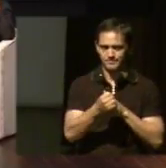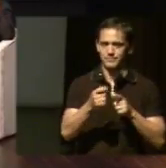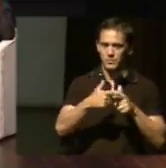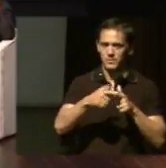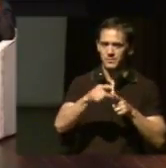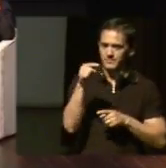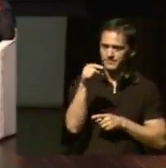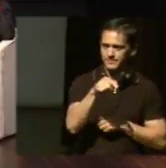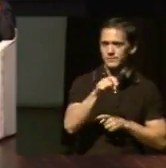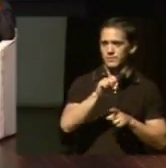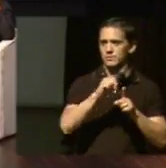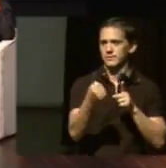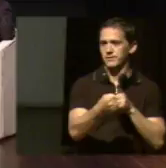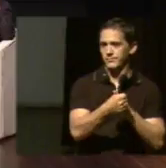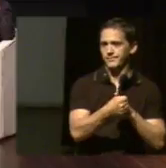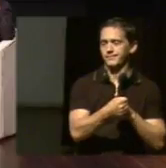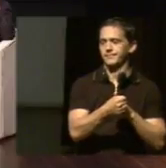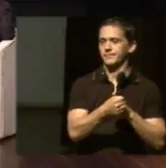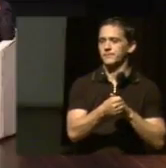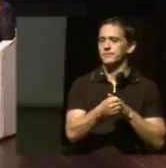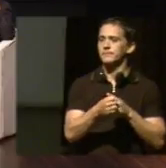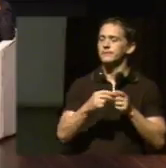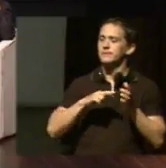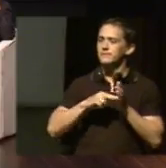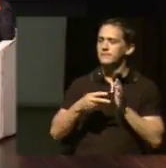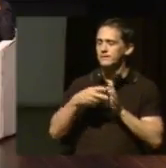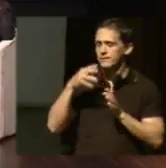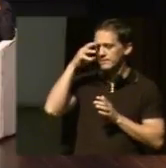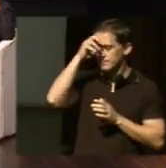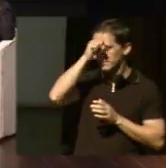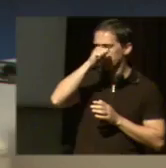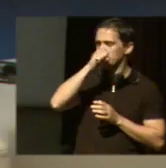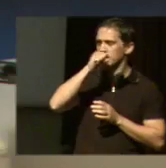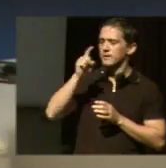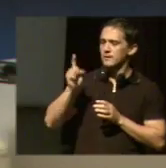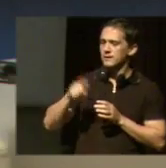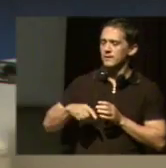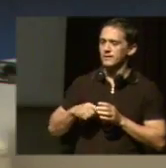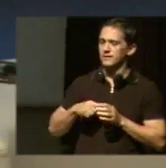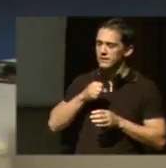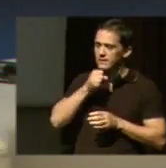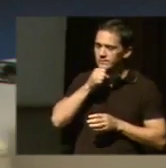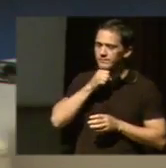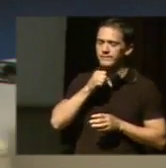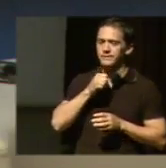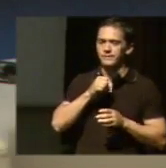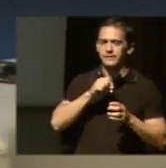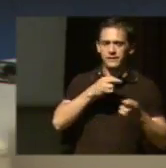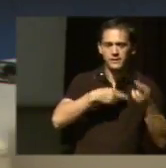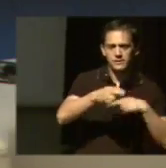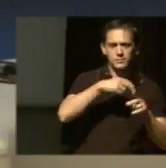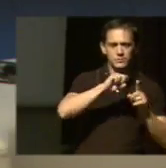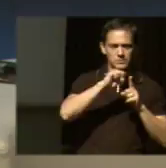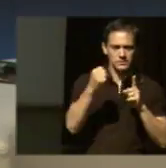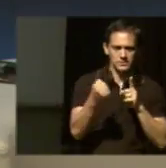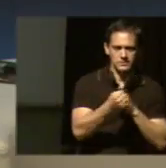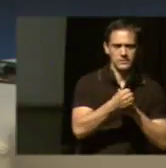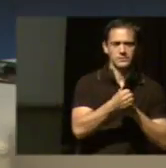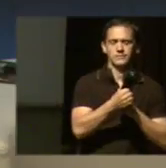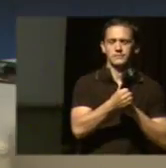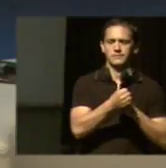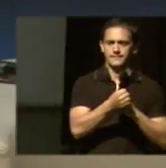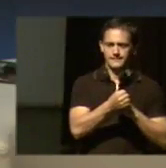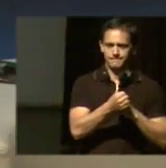significa envelhecer depende muito das relações sociais que existem numa sociedade,